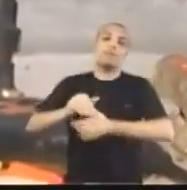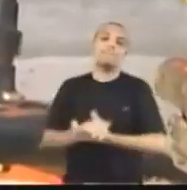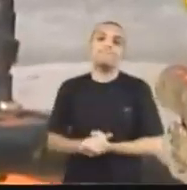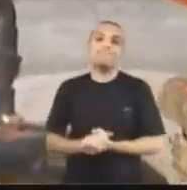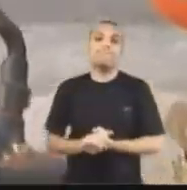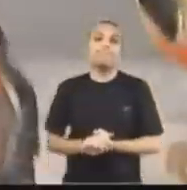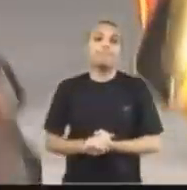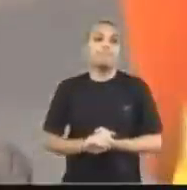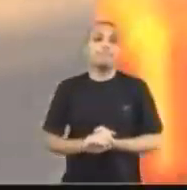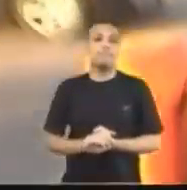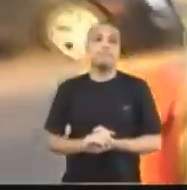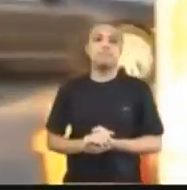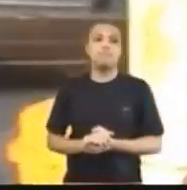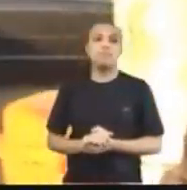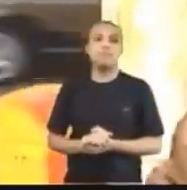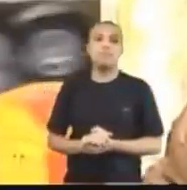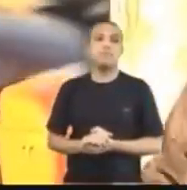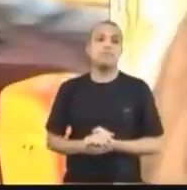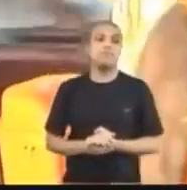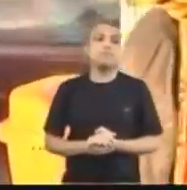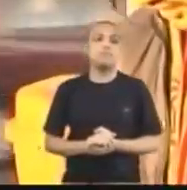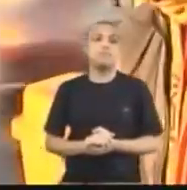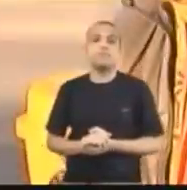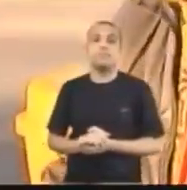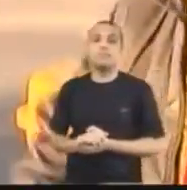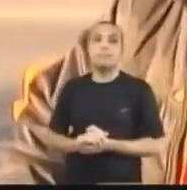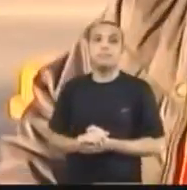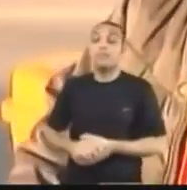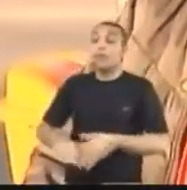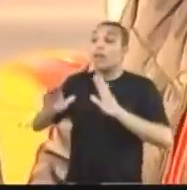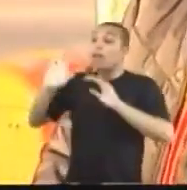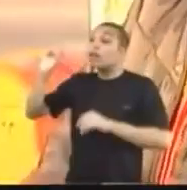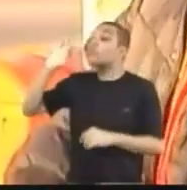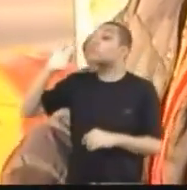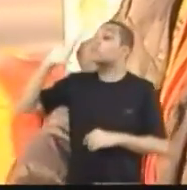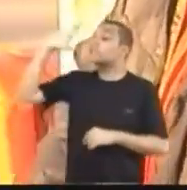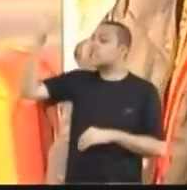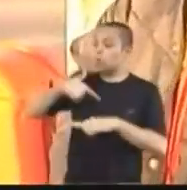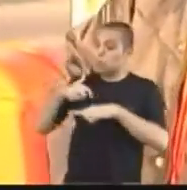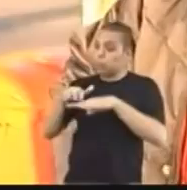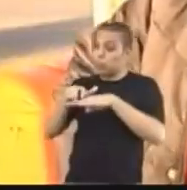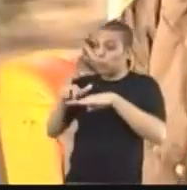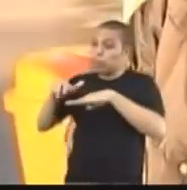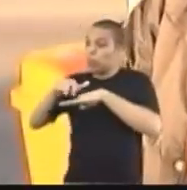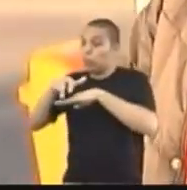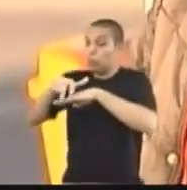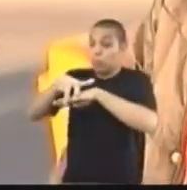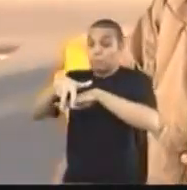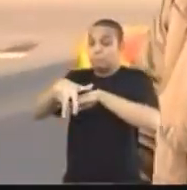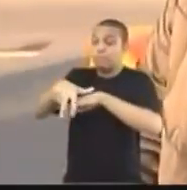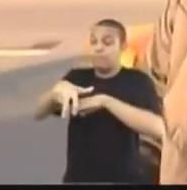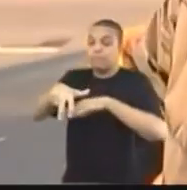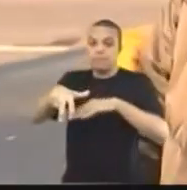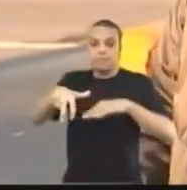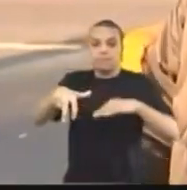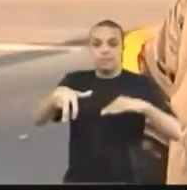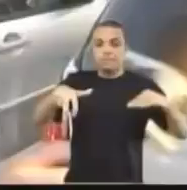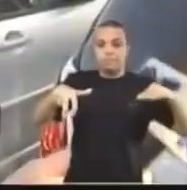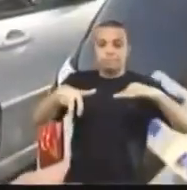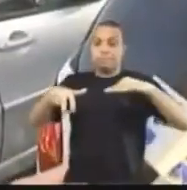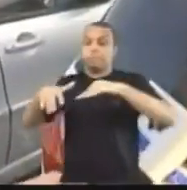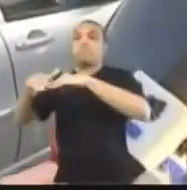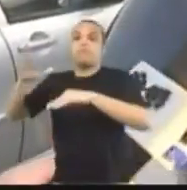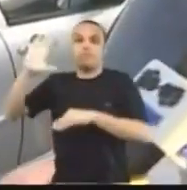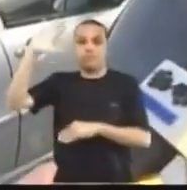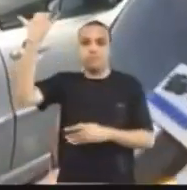o que que aconteceu atravessou fora da faixa de pedestre aí farol tava andando tava no corredor bati